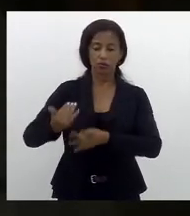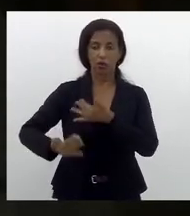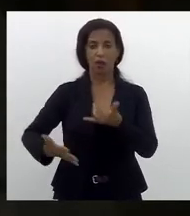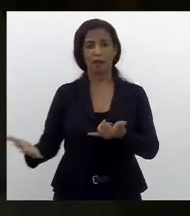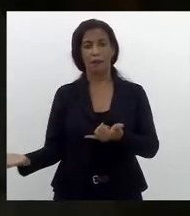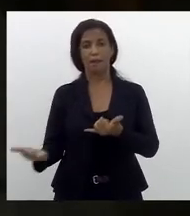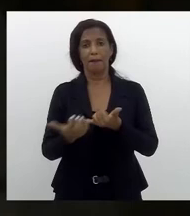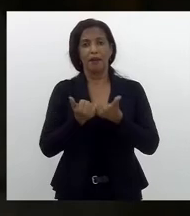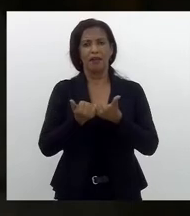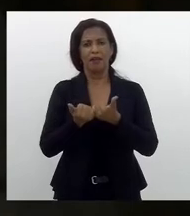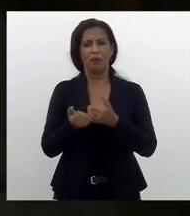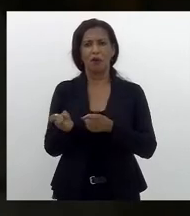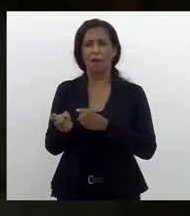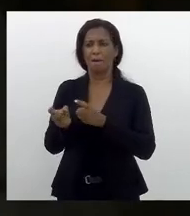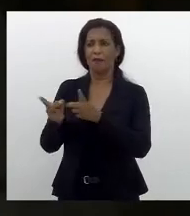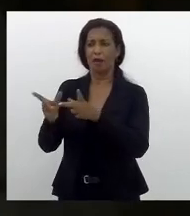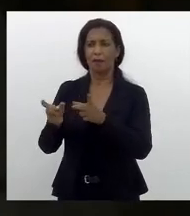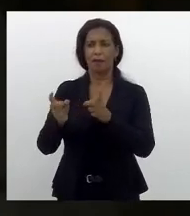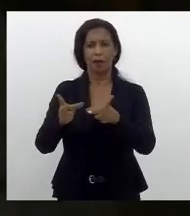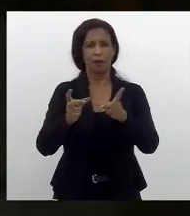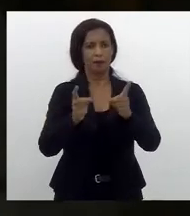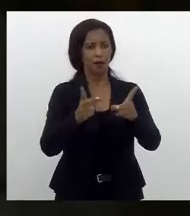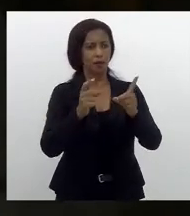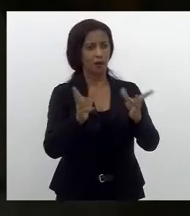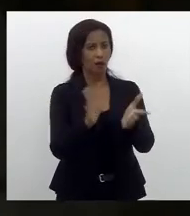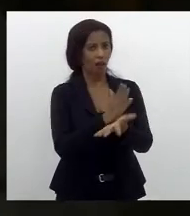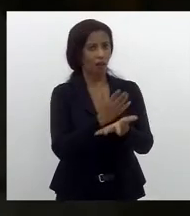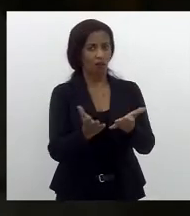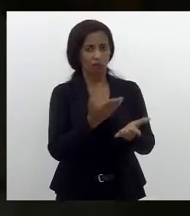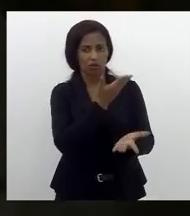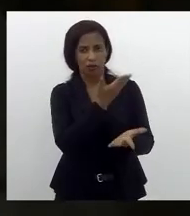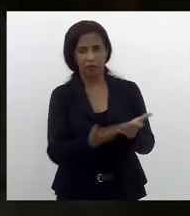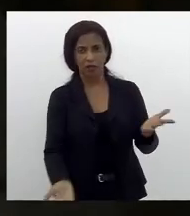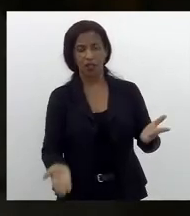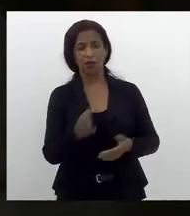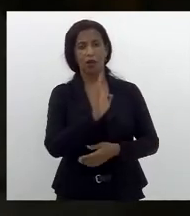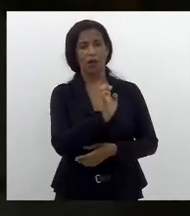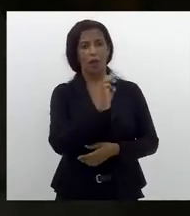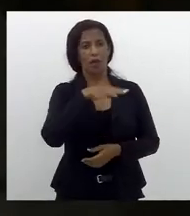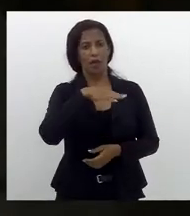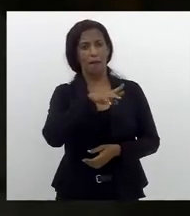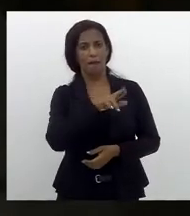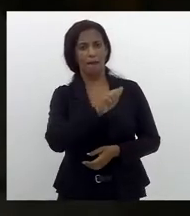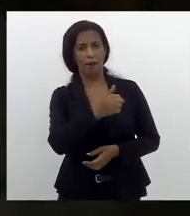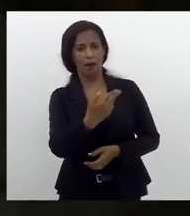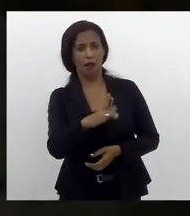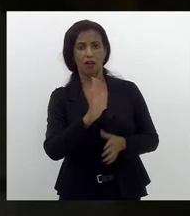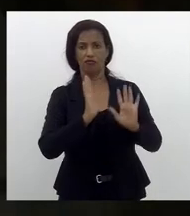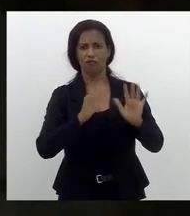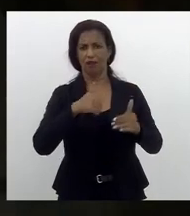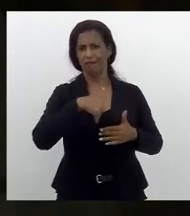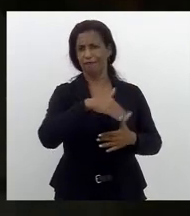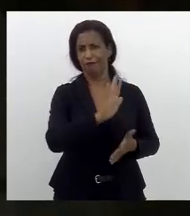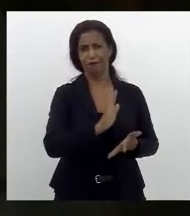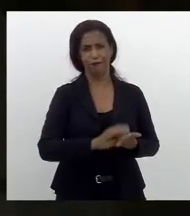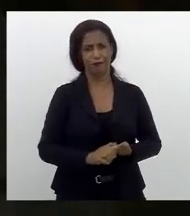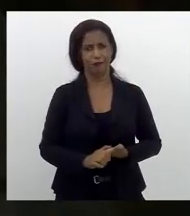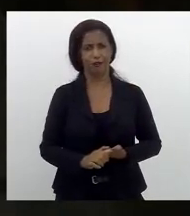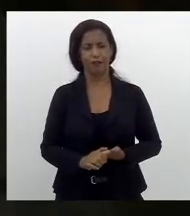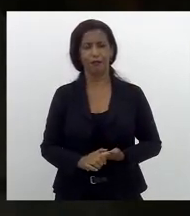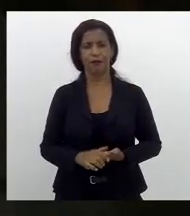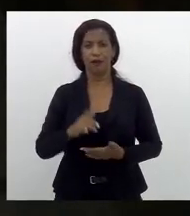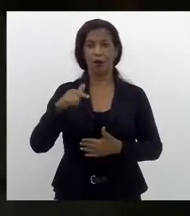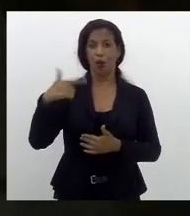patrimônio brasileiro em curso, algumas já foram, Embraer, por exemplo, base de Alcântara, outras